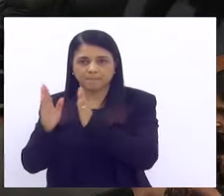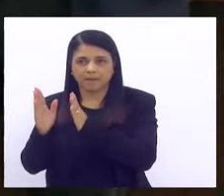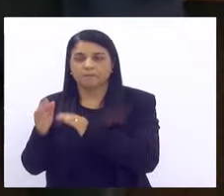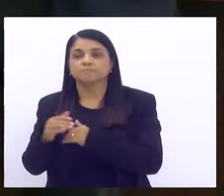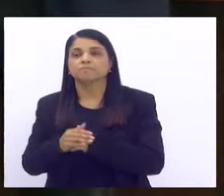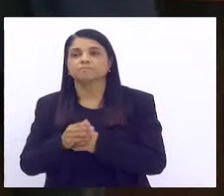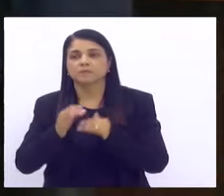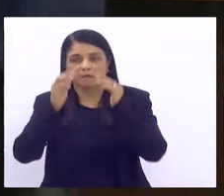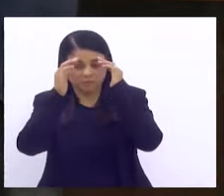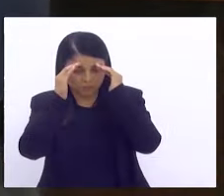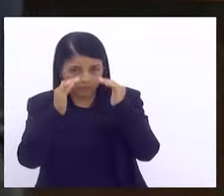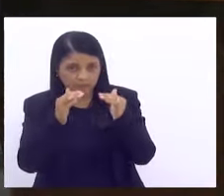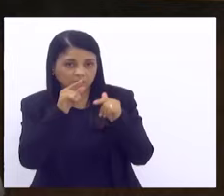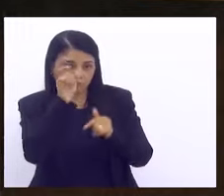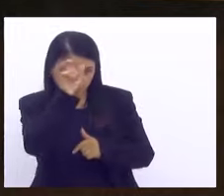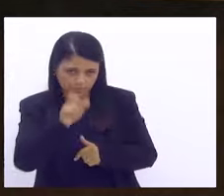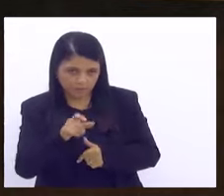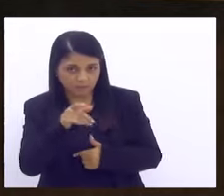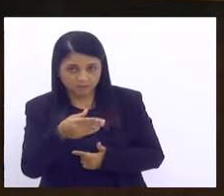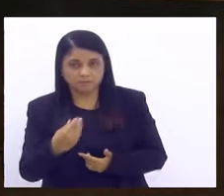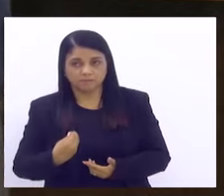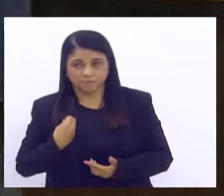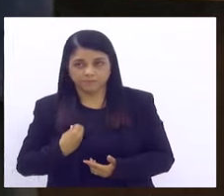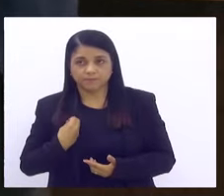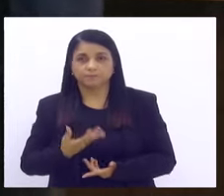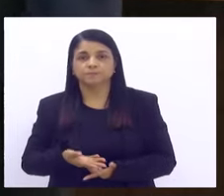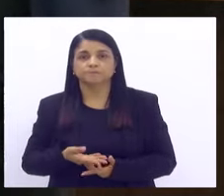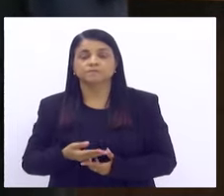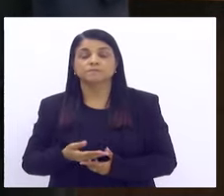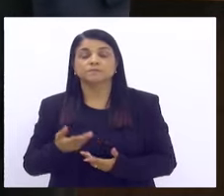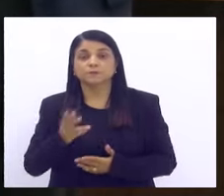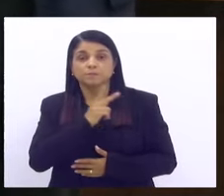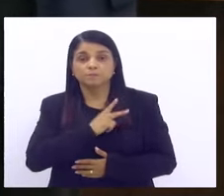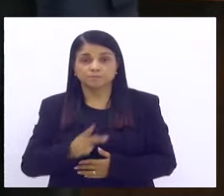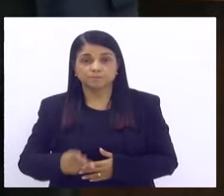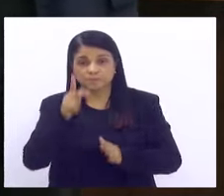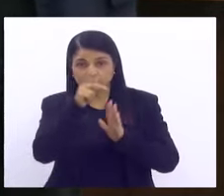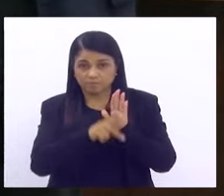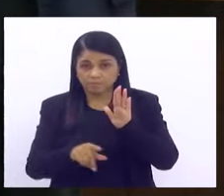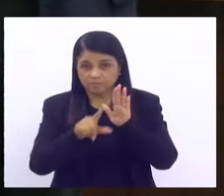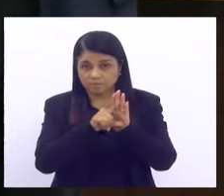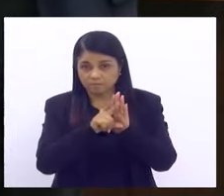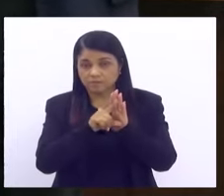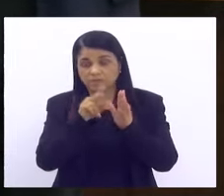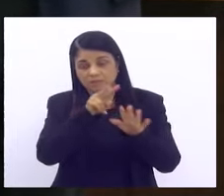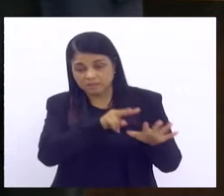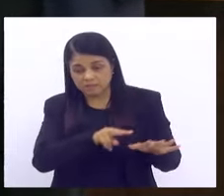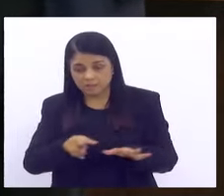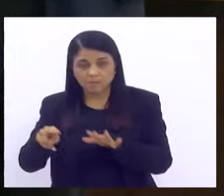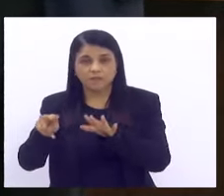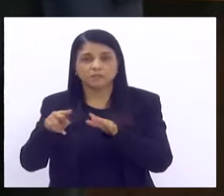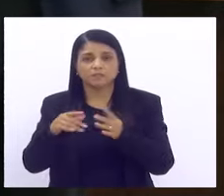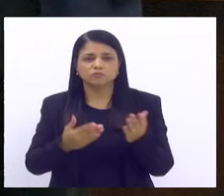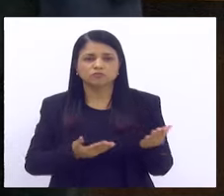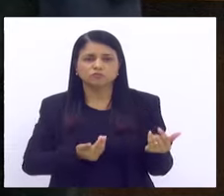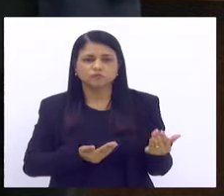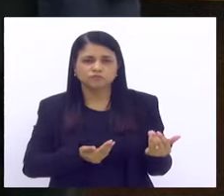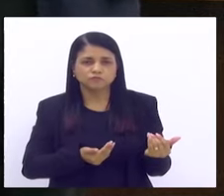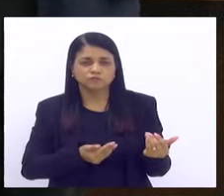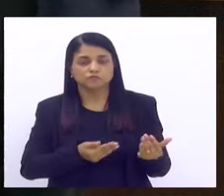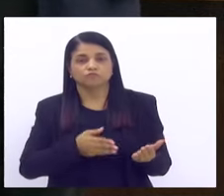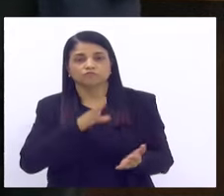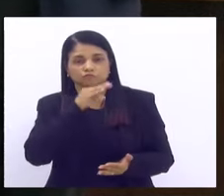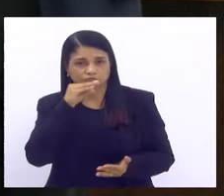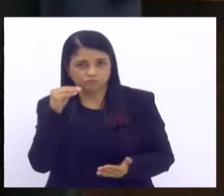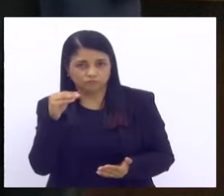para respeitar a presença de Vossa Excelência. Senhora presidenta, esse projeto que institui a Semana da Juventude é um projeto de autoria